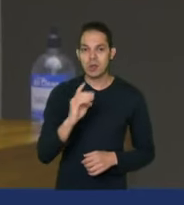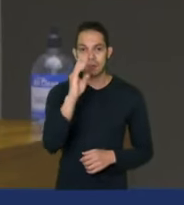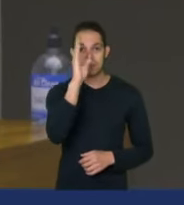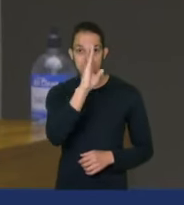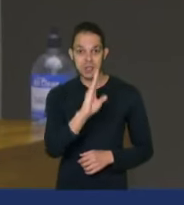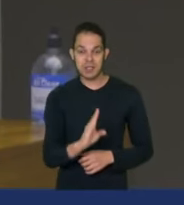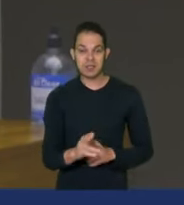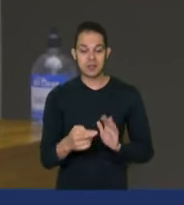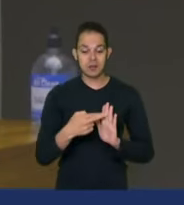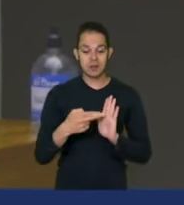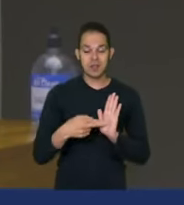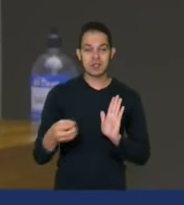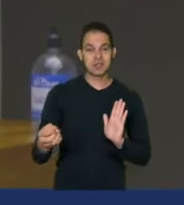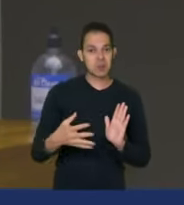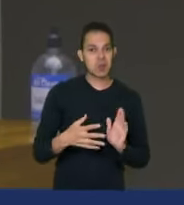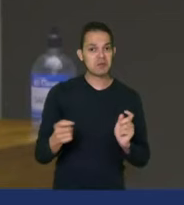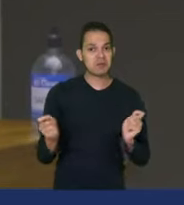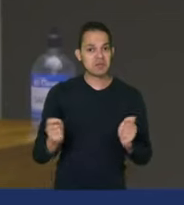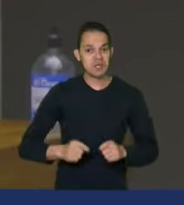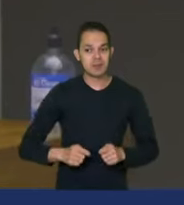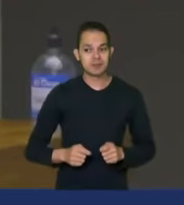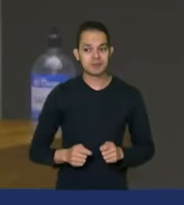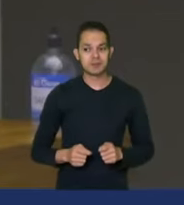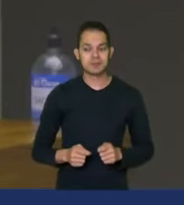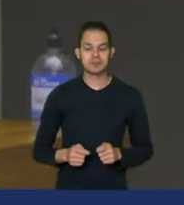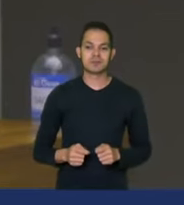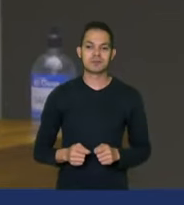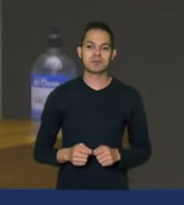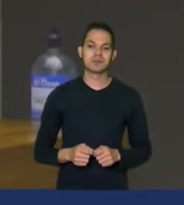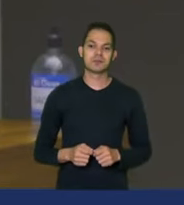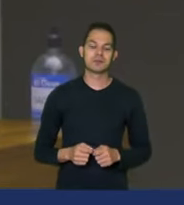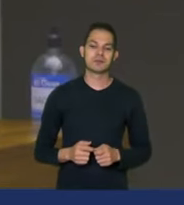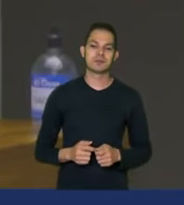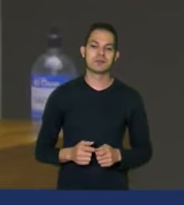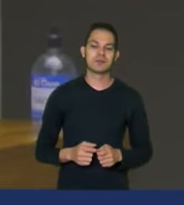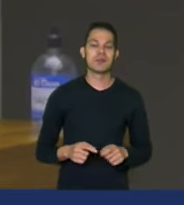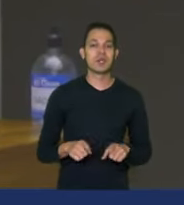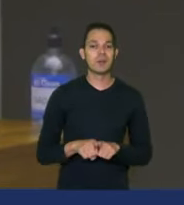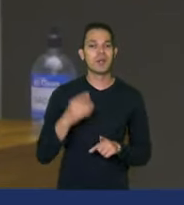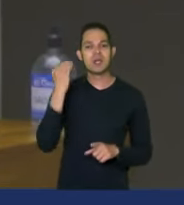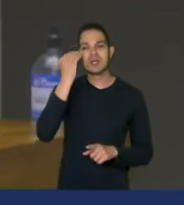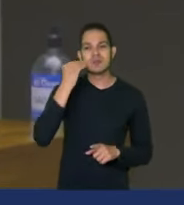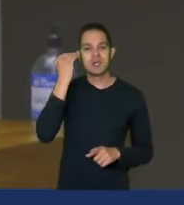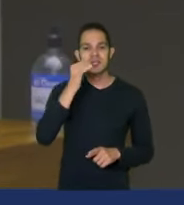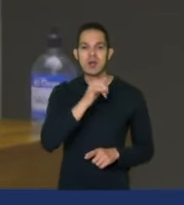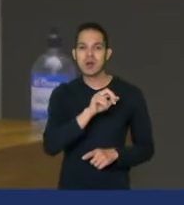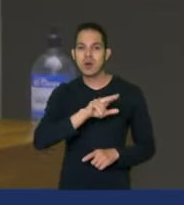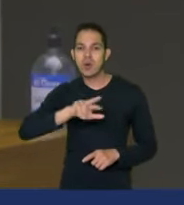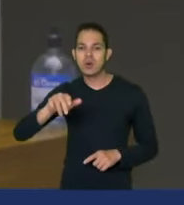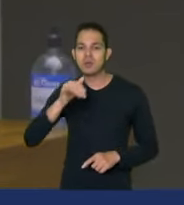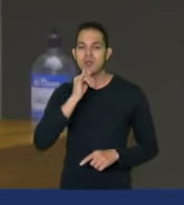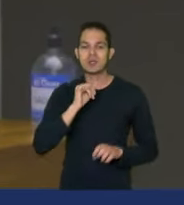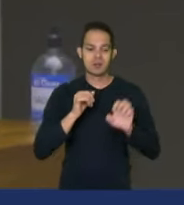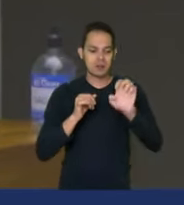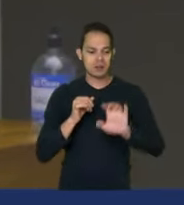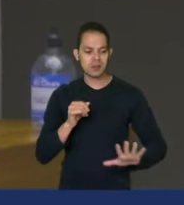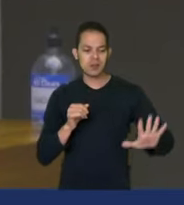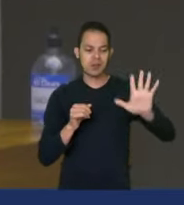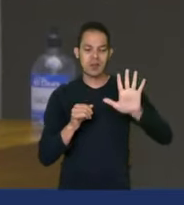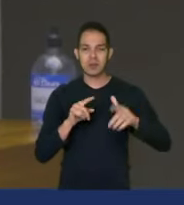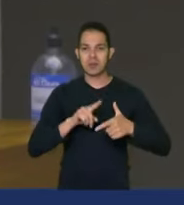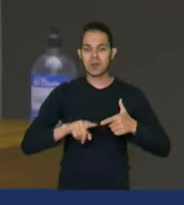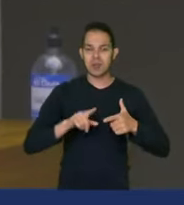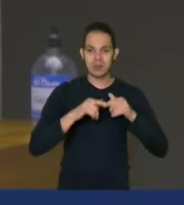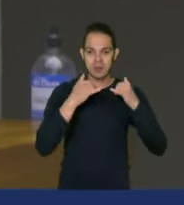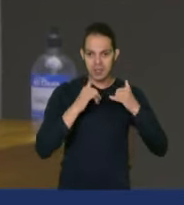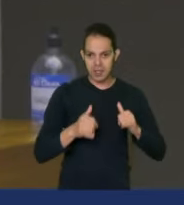regulação, inclusive seguindo outras experiências. Na Europa, agora, em função da crise energética, tem havido regulação